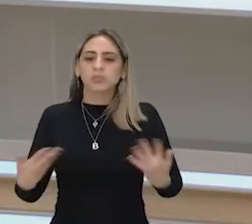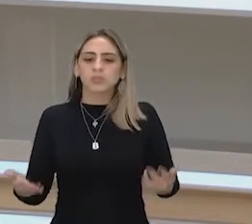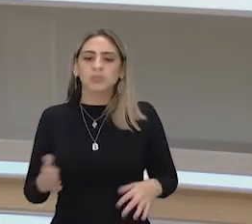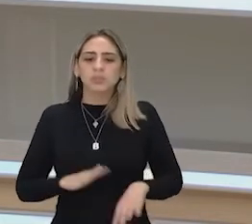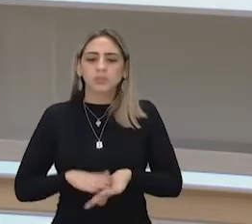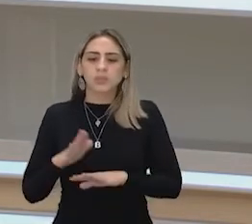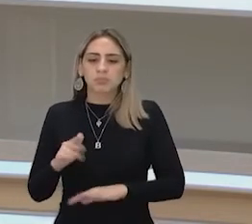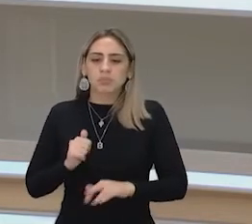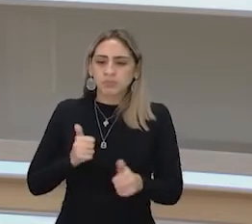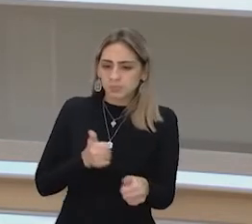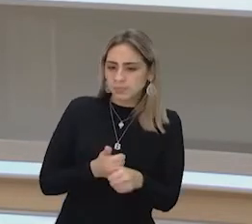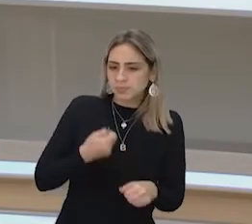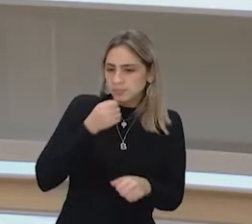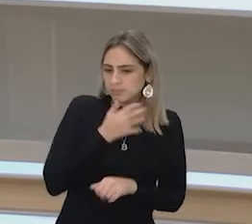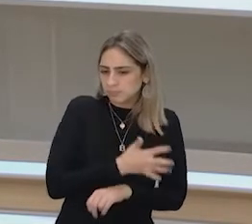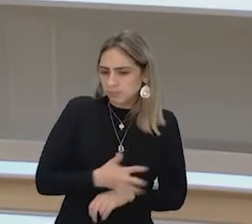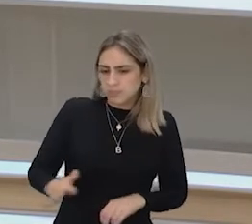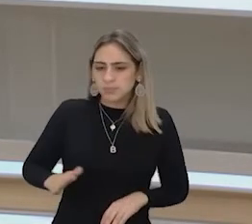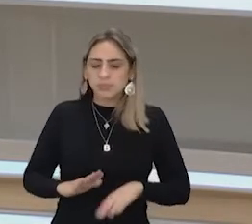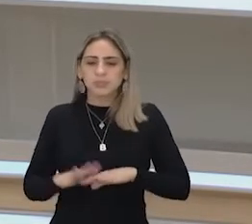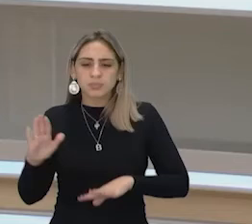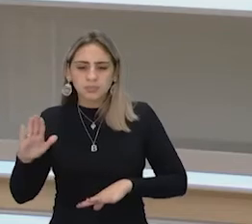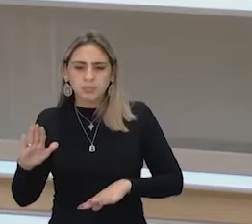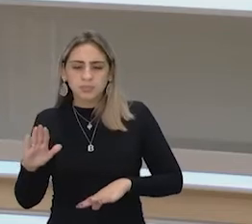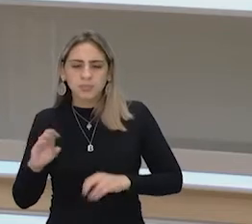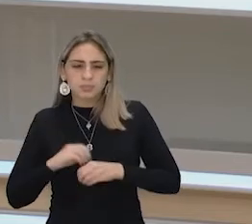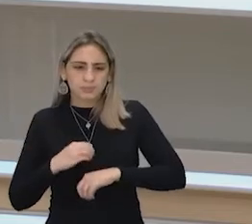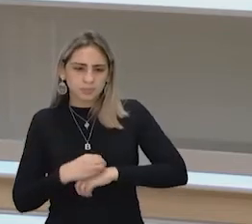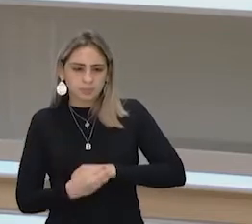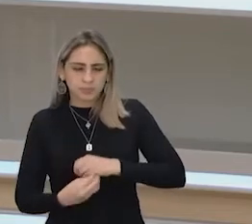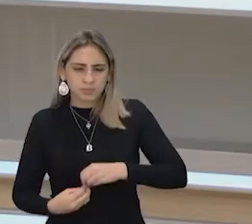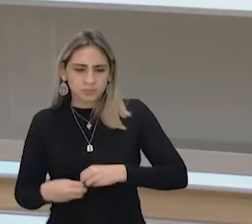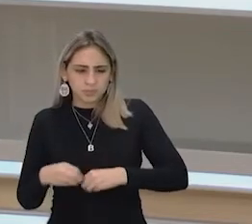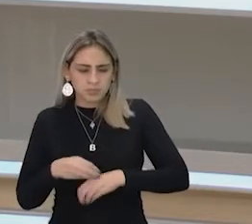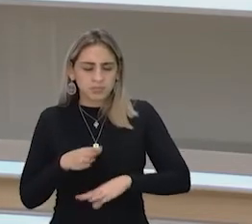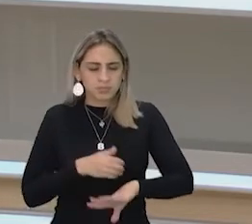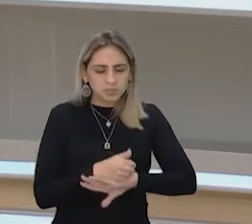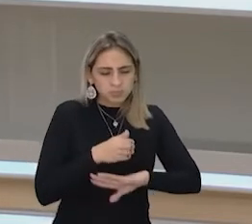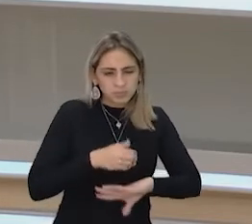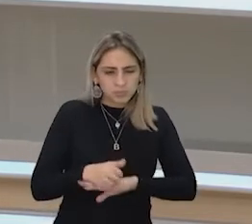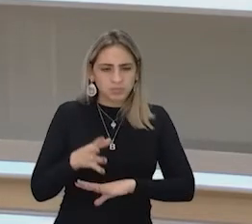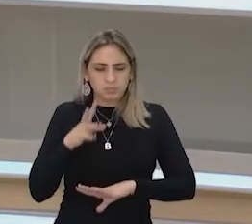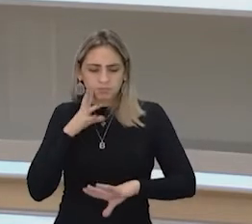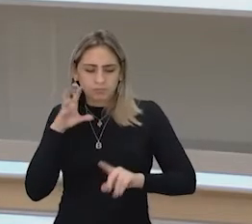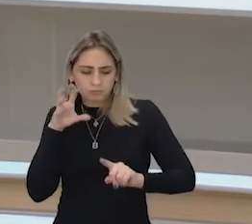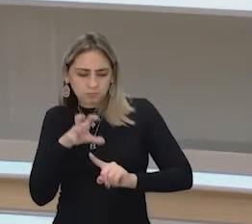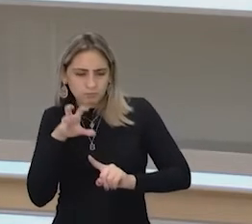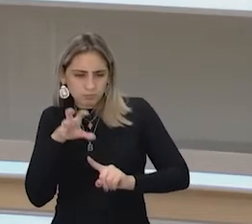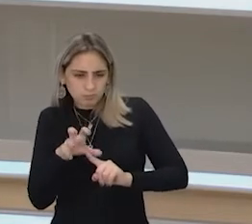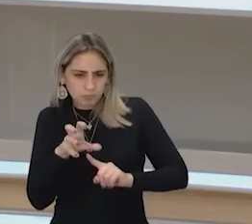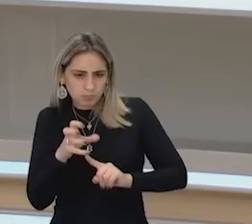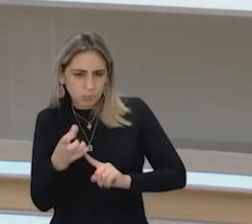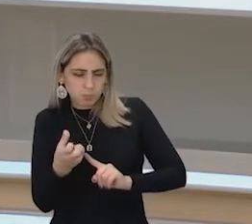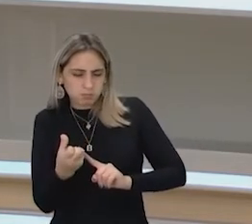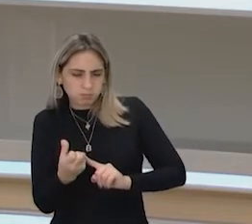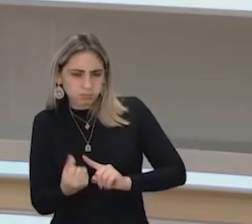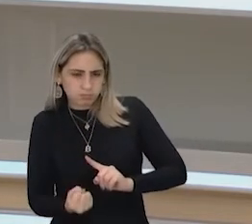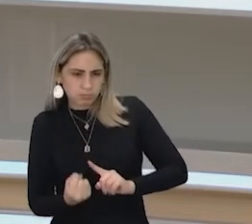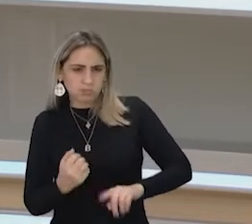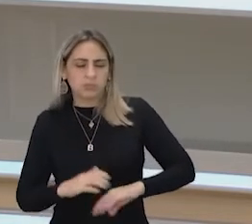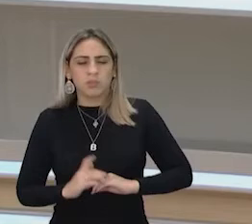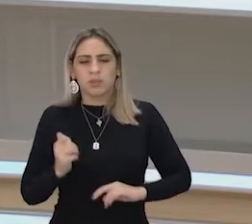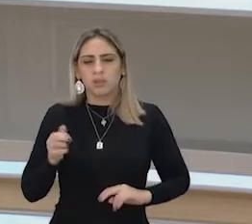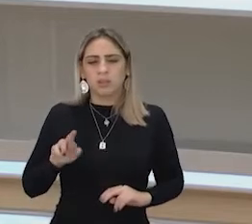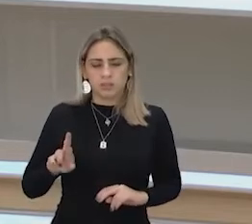quanto mais próximo do mar, mais partículas, né, pressionando, porque tem toda uma camada, tem mais camadas de